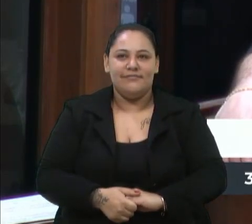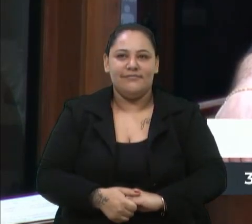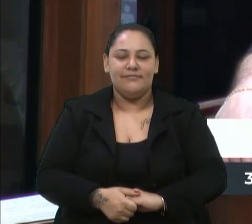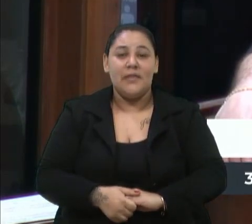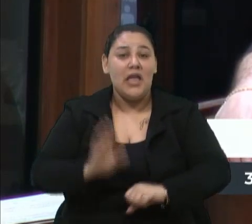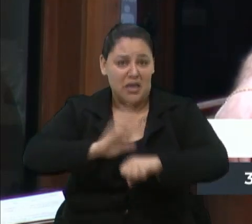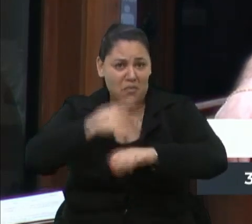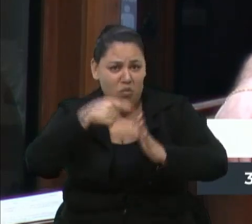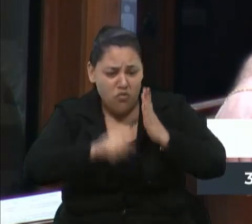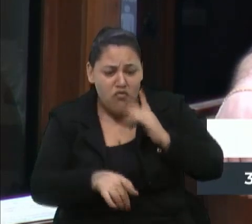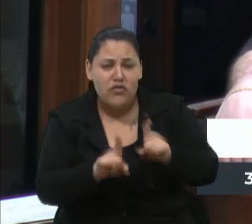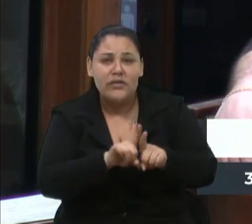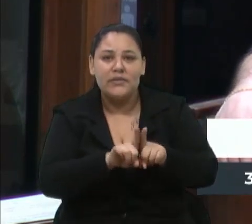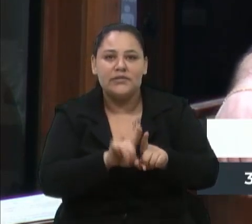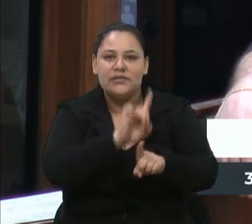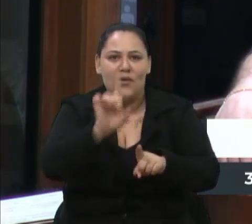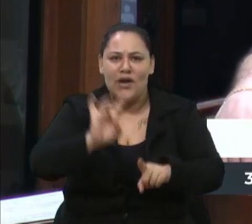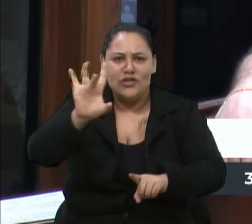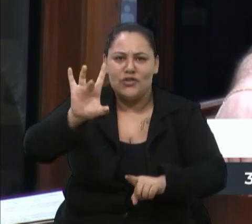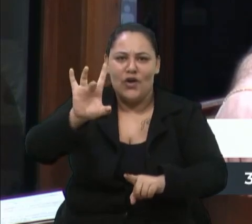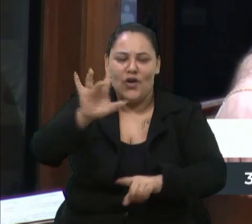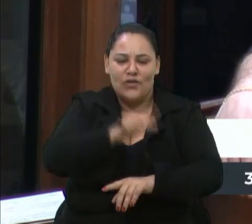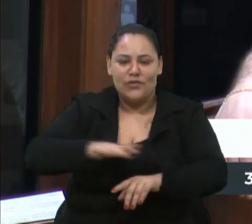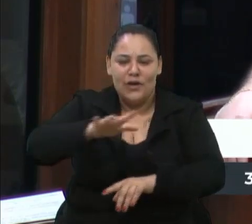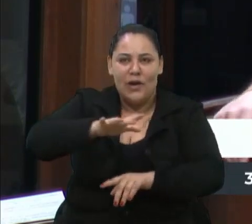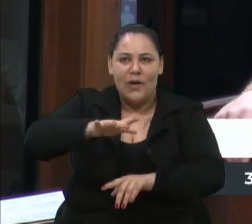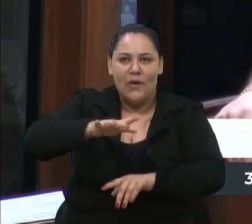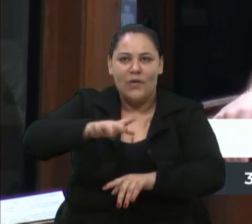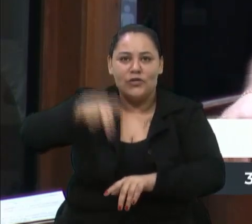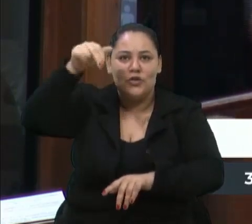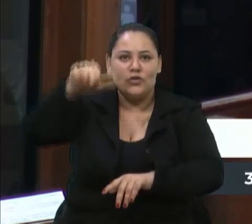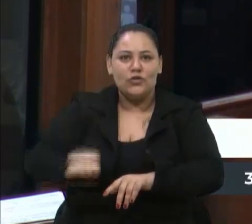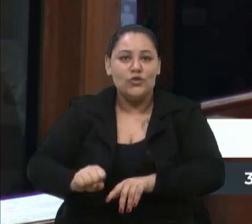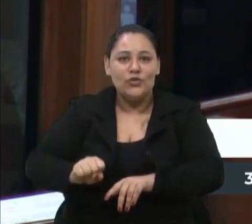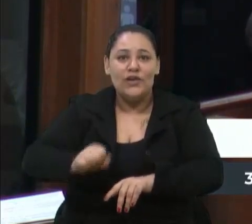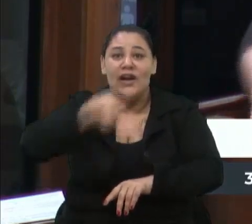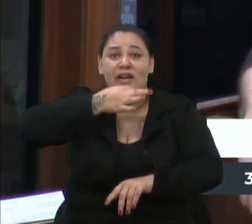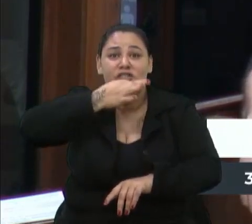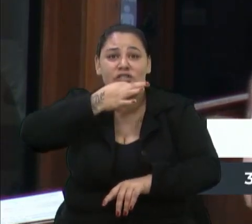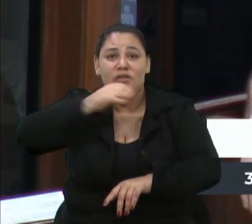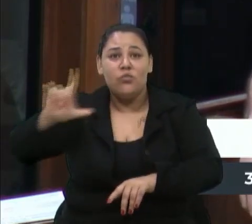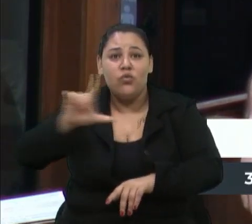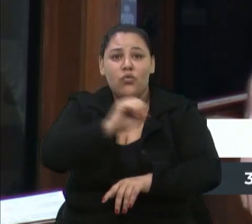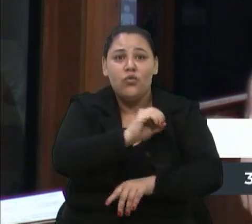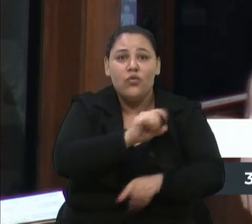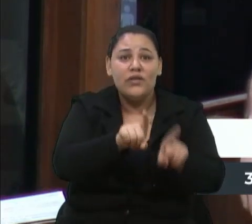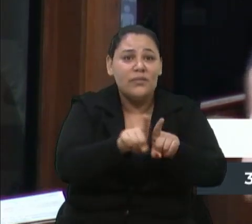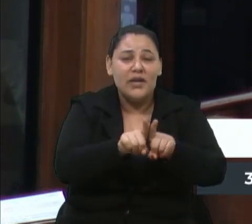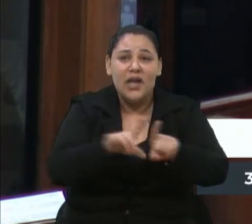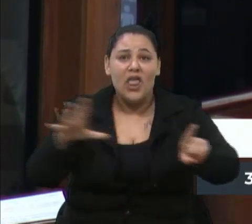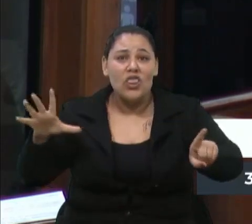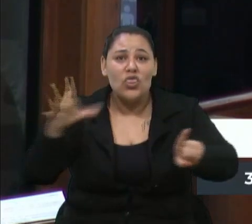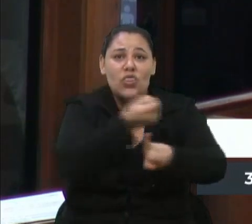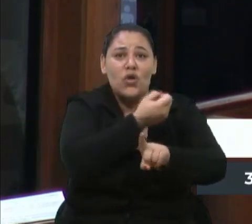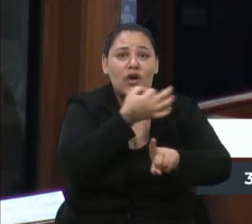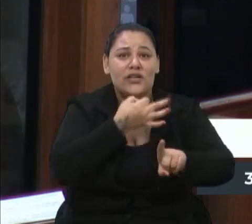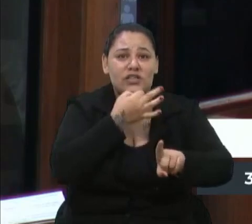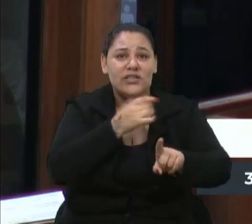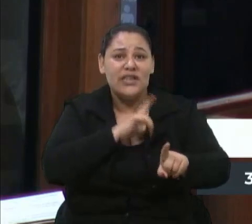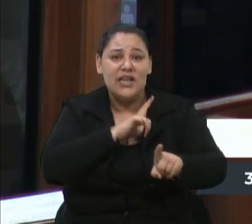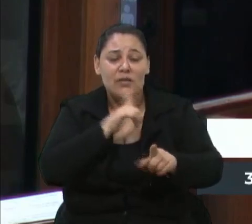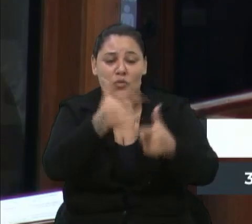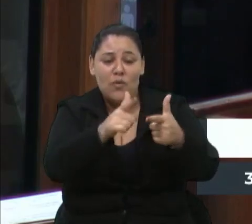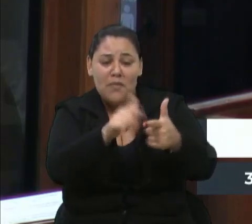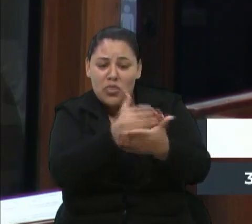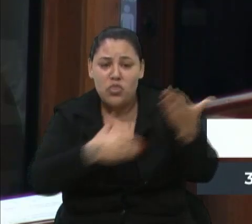além. Não é só na Zona Norte, não é só na Zona Sul. É Caxias do Sul inteira, tem a Zona Leste e Oeste. Nós temos um problema em todas as regiões